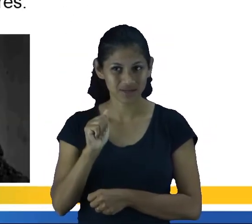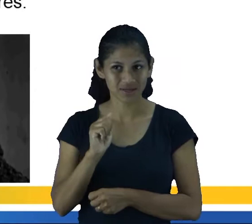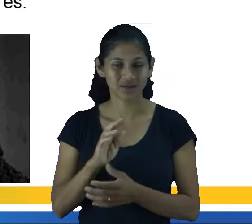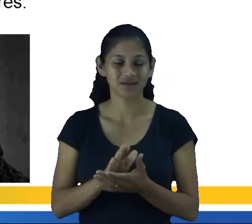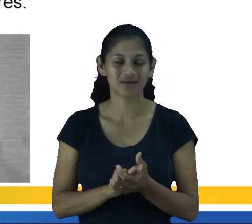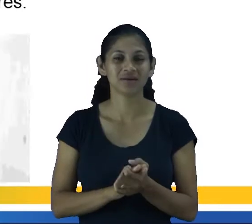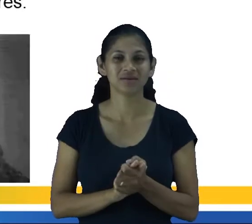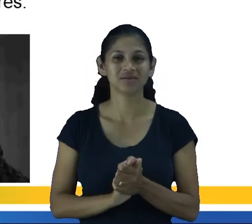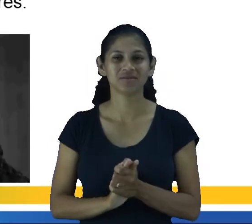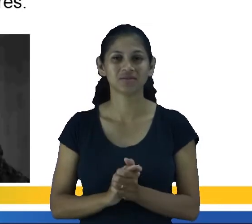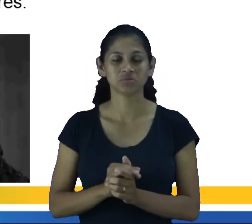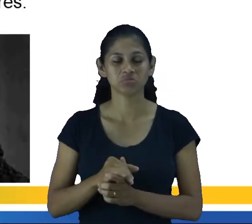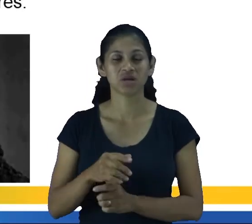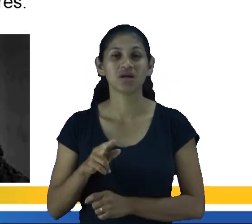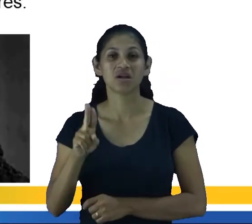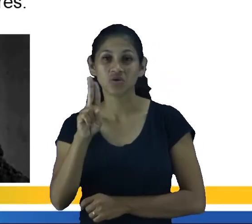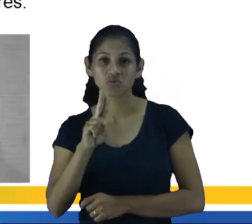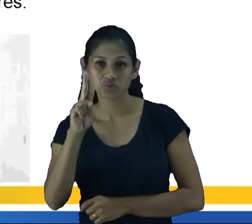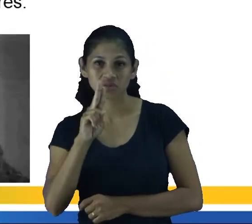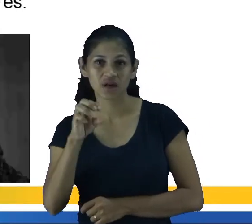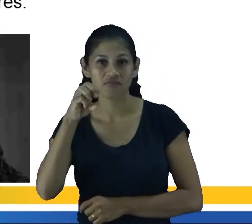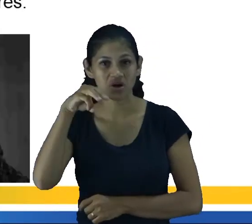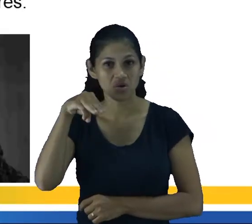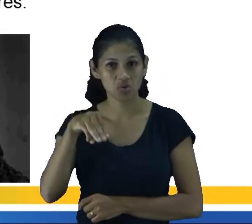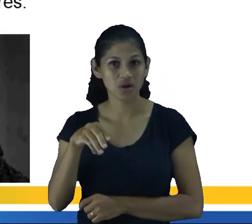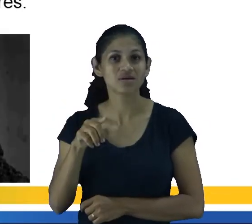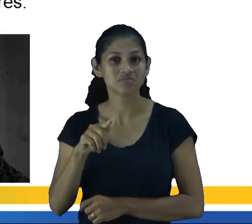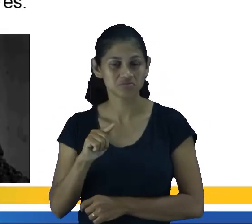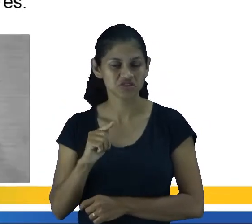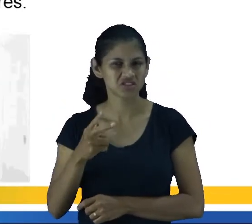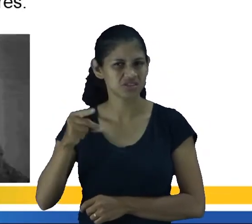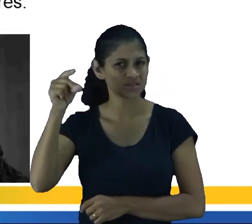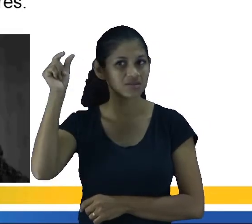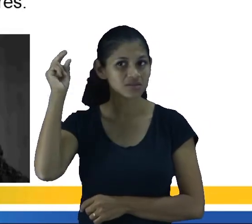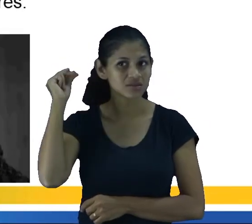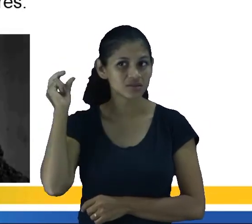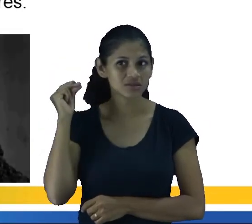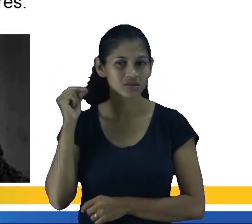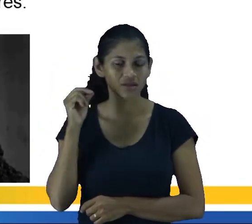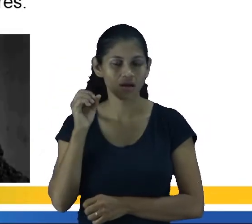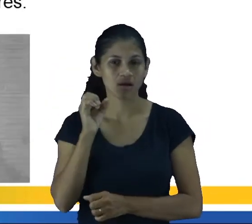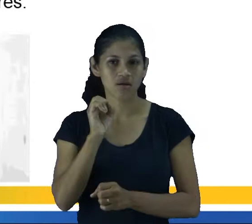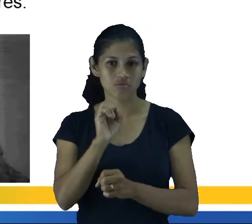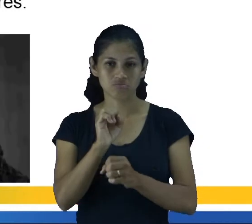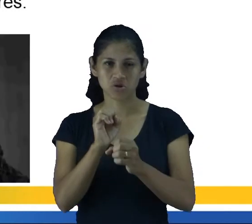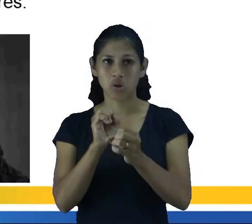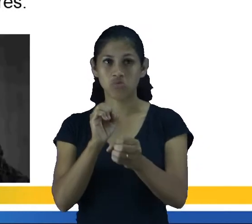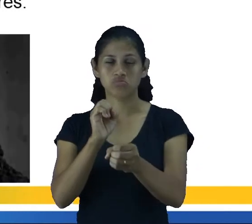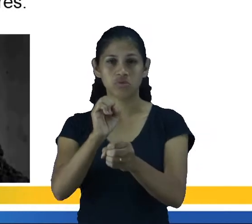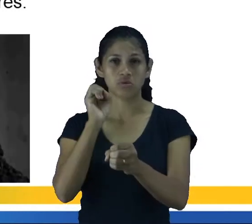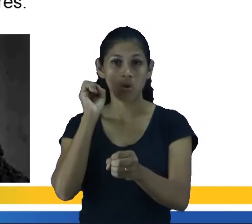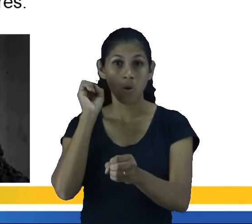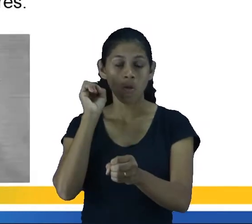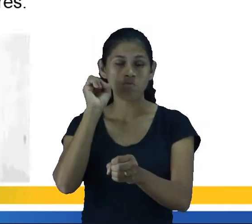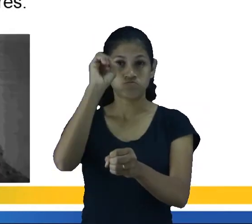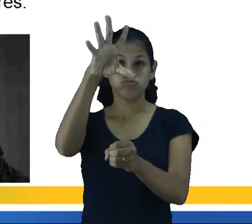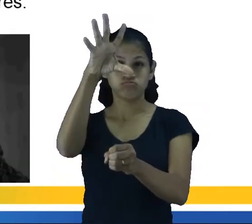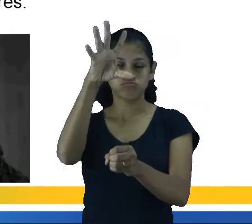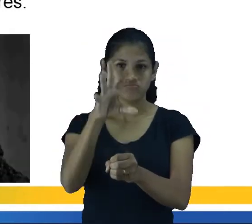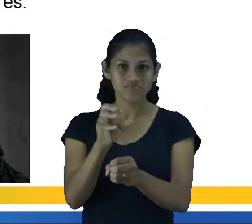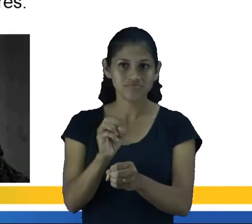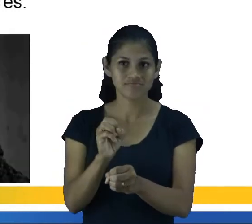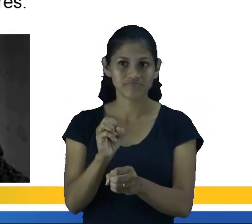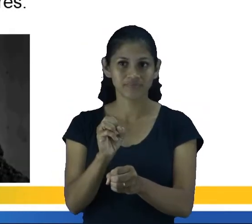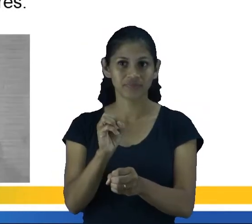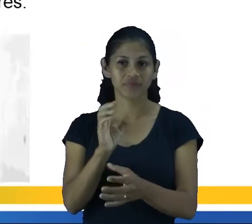que era utilizado ali o magnésio. Mesma coisa ali com um avião, ou então um navio ali, o Titanic, né, ele está afundando, eles